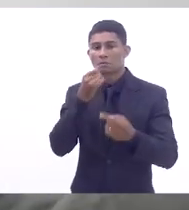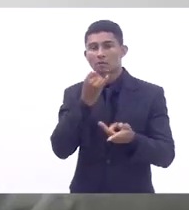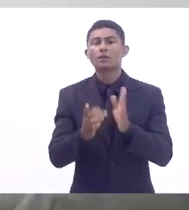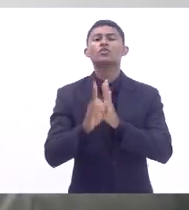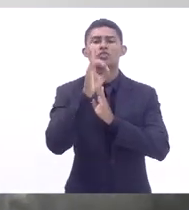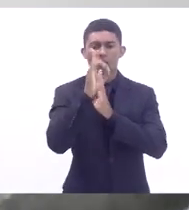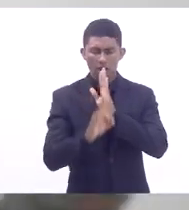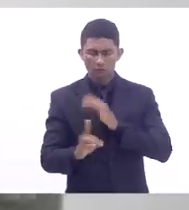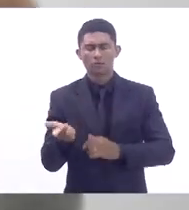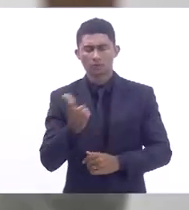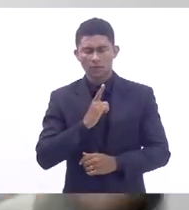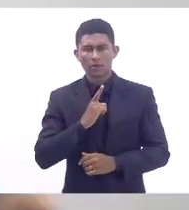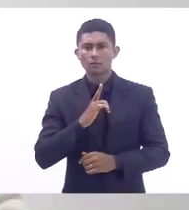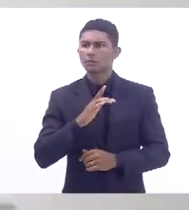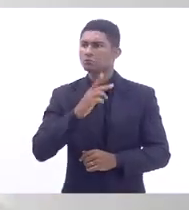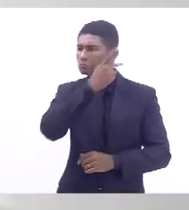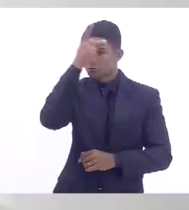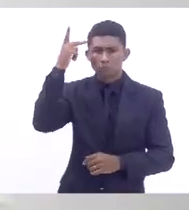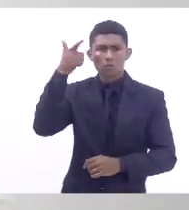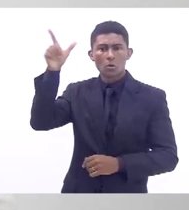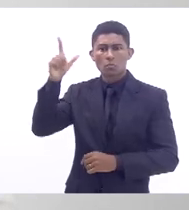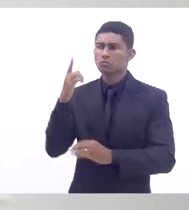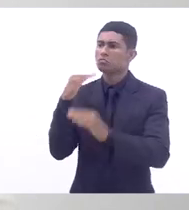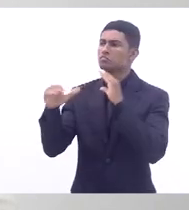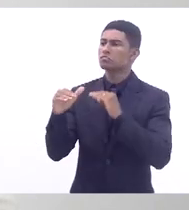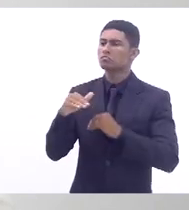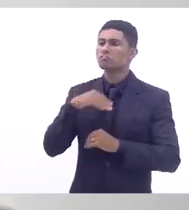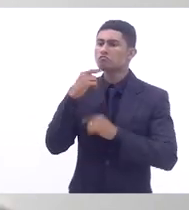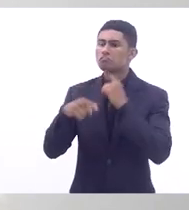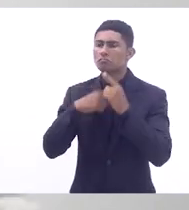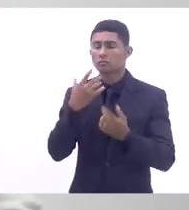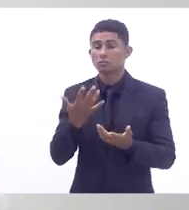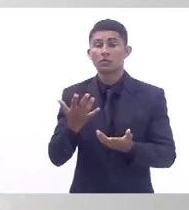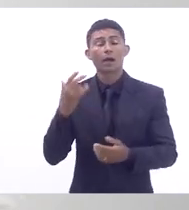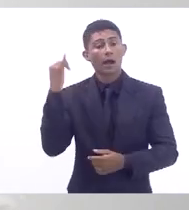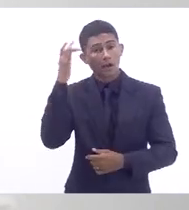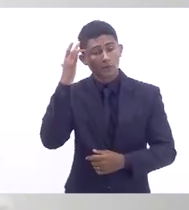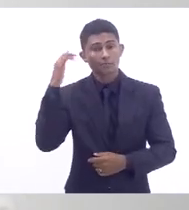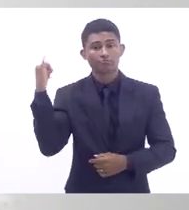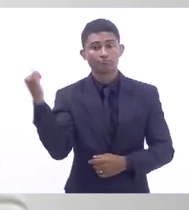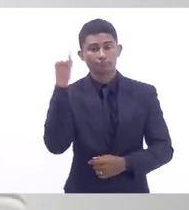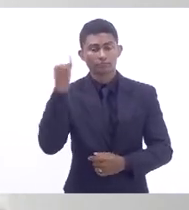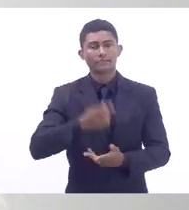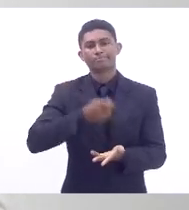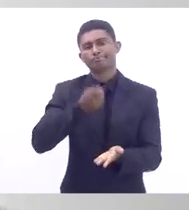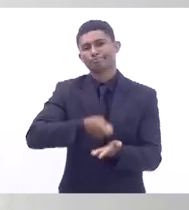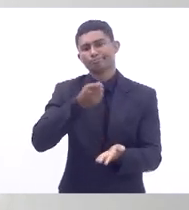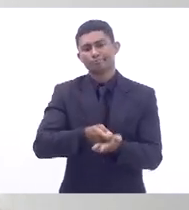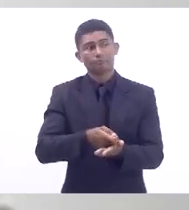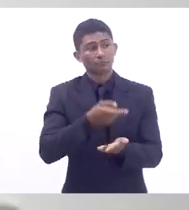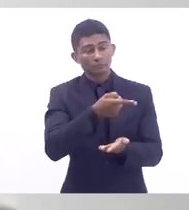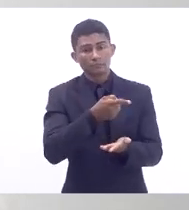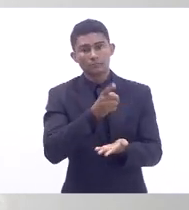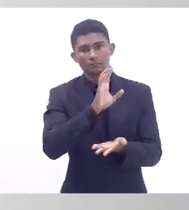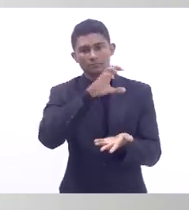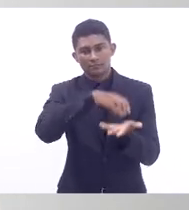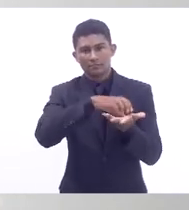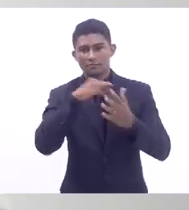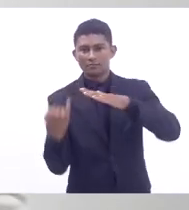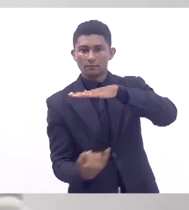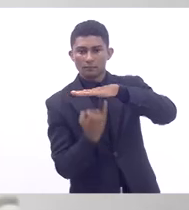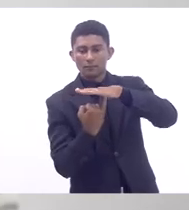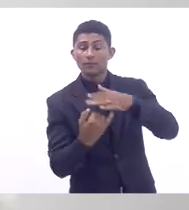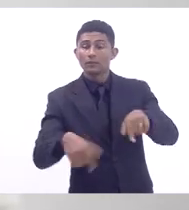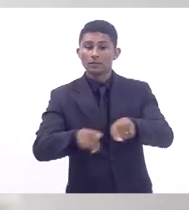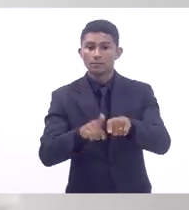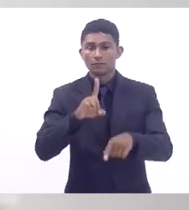tal direito mas não pode mandar para ninguém então eu acho importante então cobrar transparência seja da instituição entre seja do